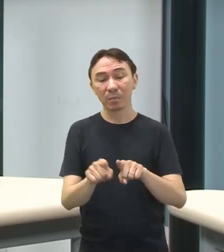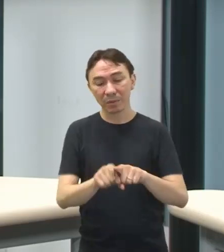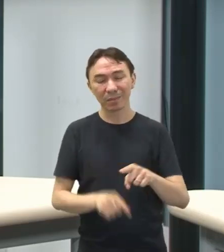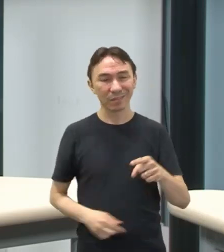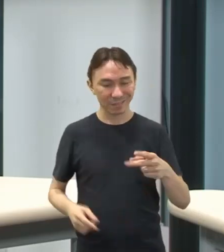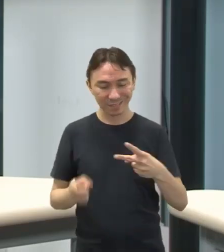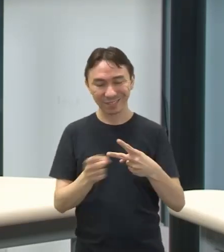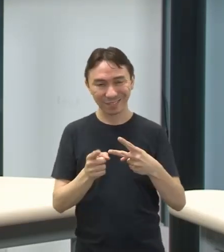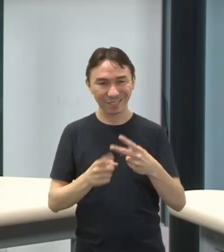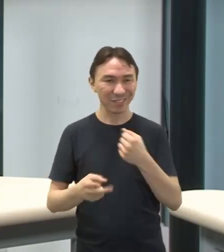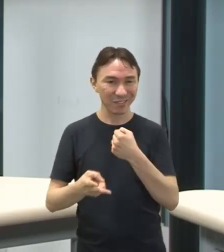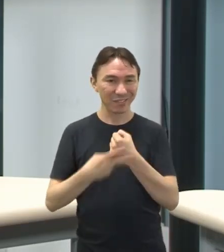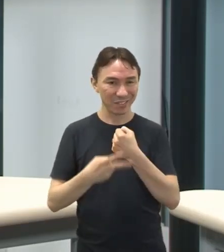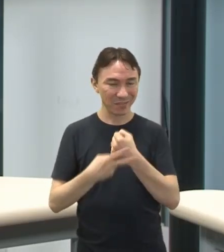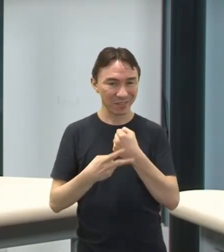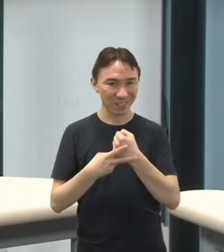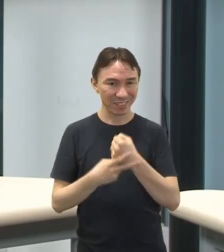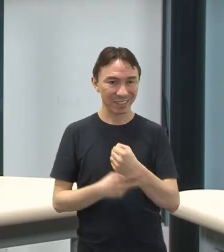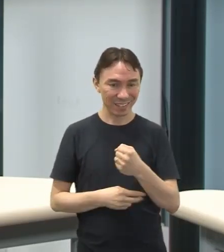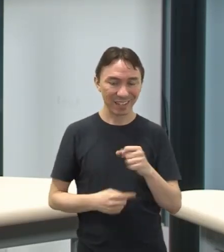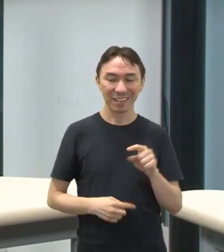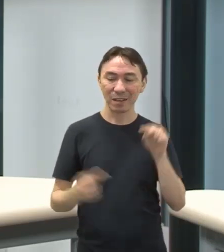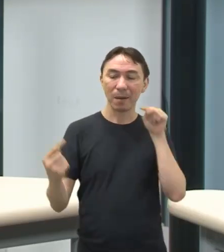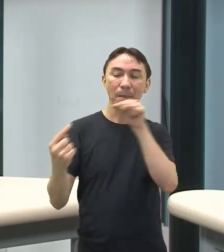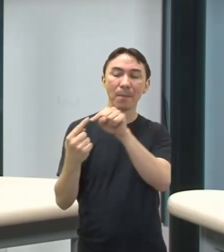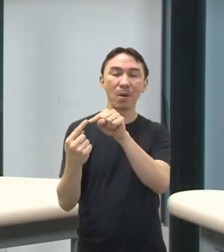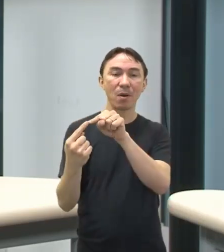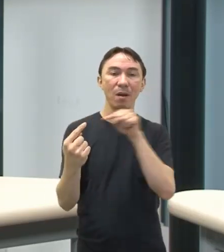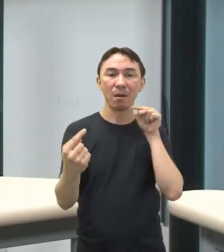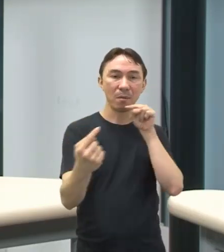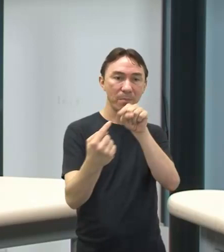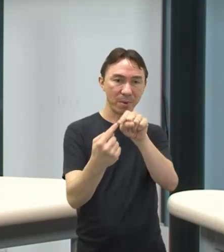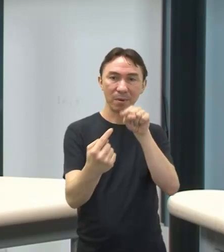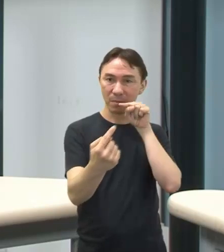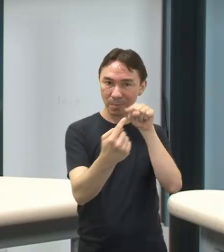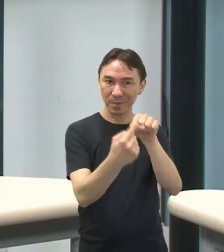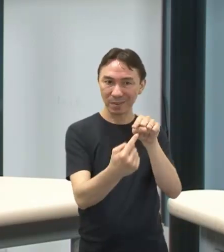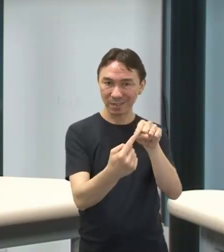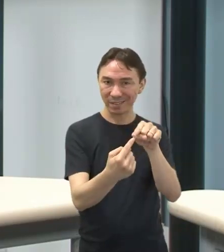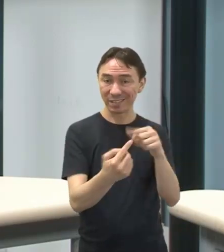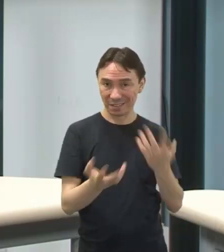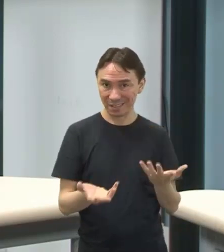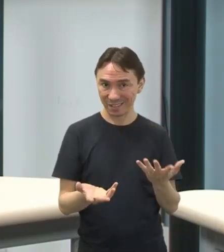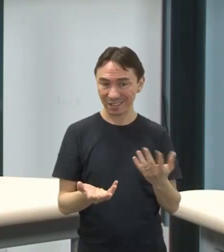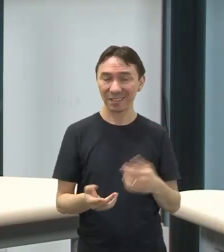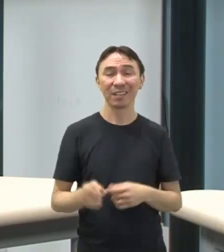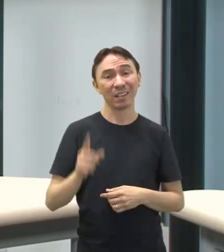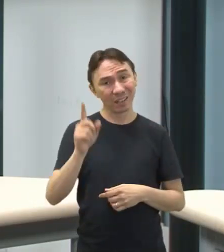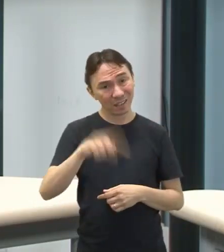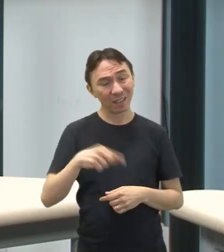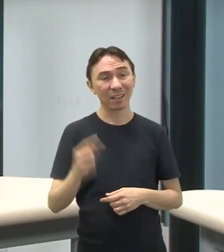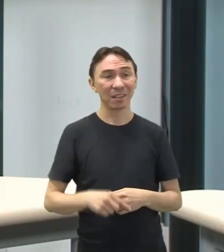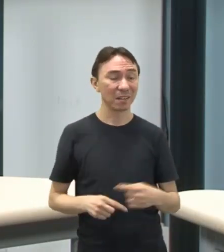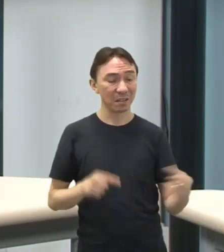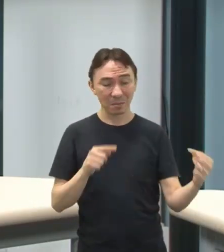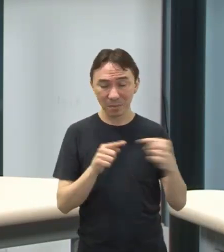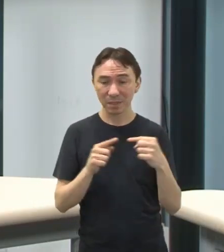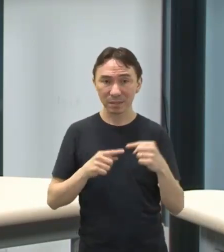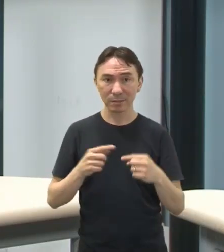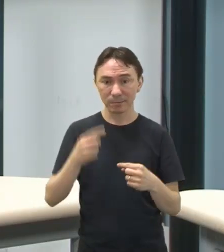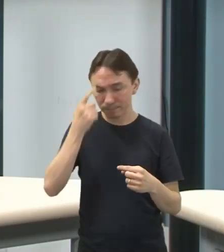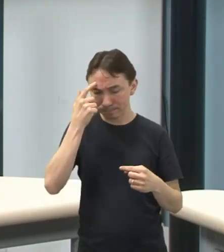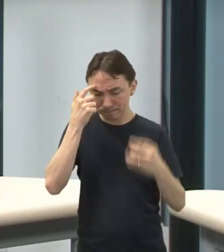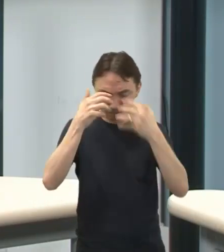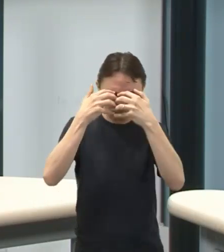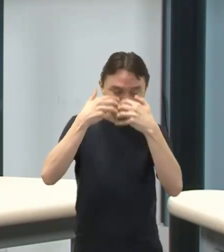associar né trazido aí por uma das habilidades que também faz parte do domínio cognitivo né que seria a segunda